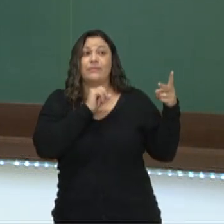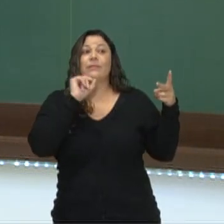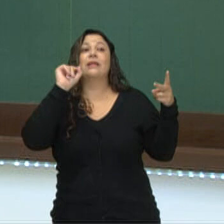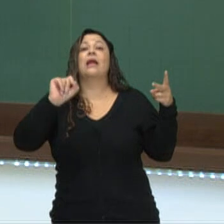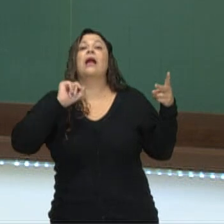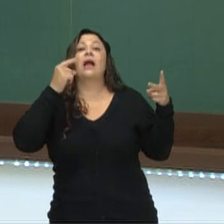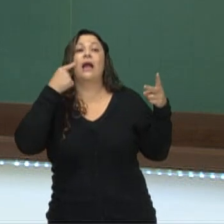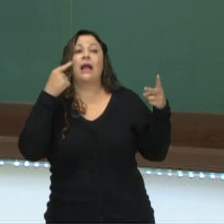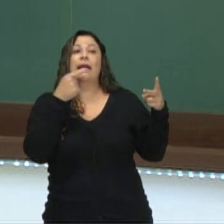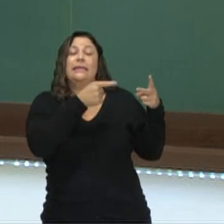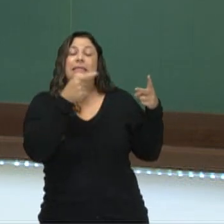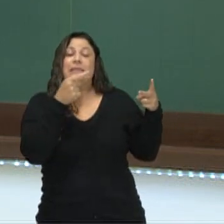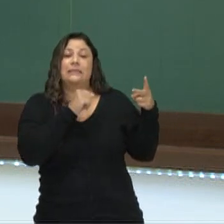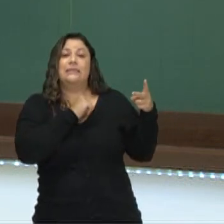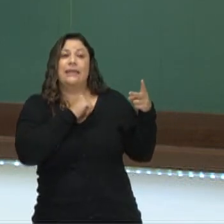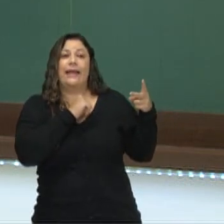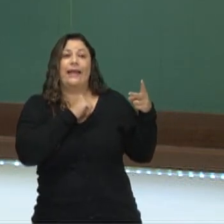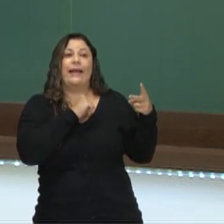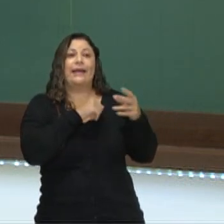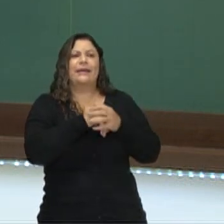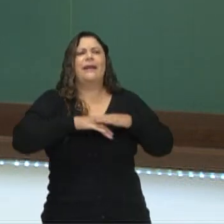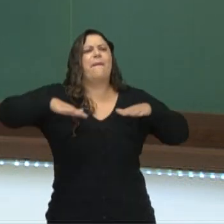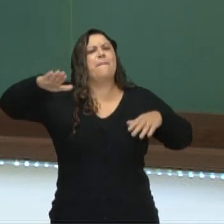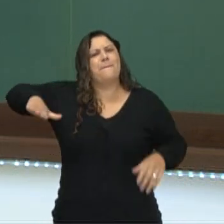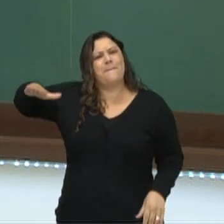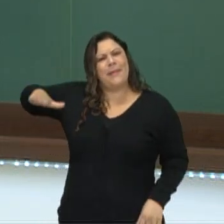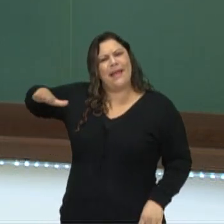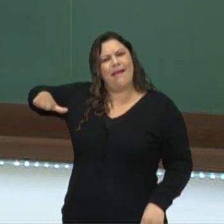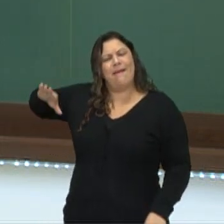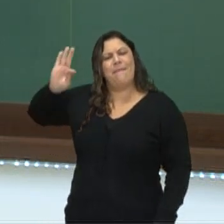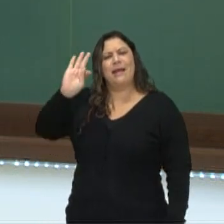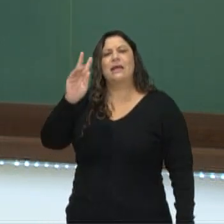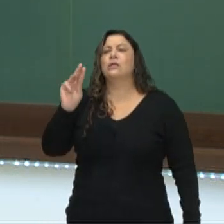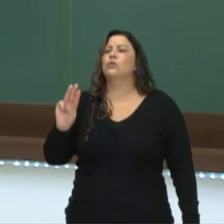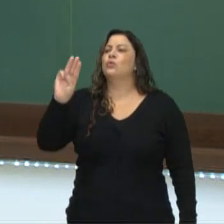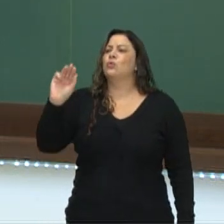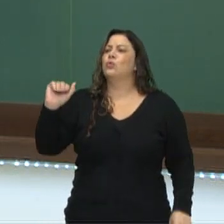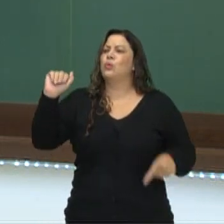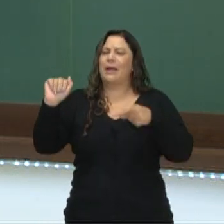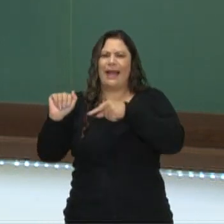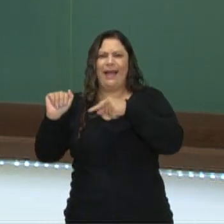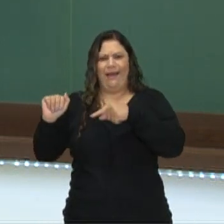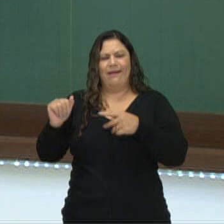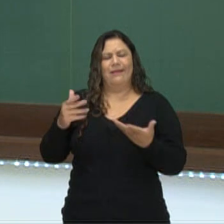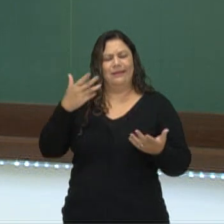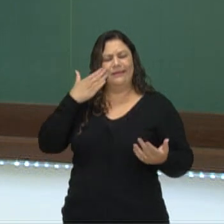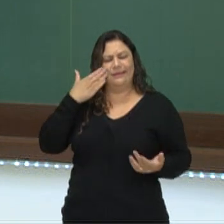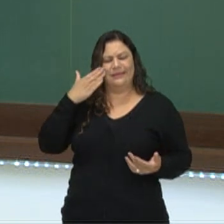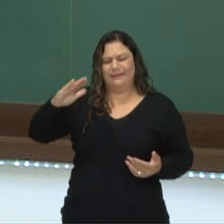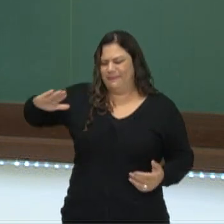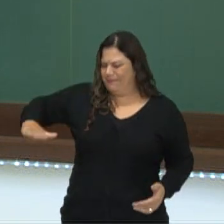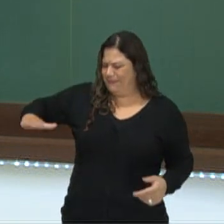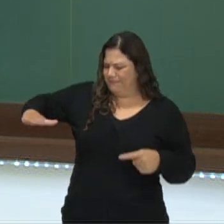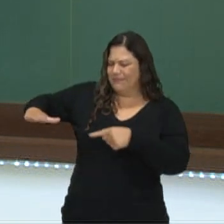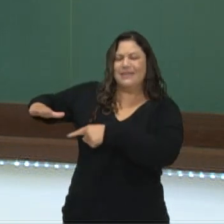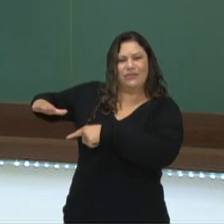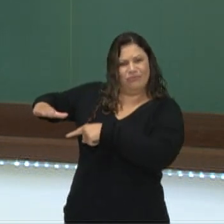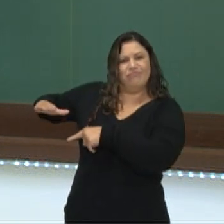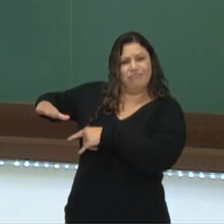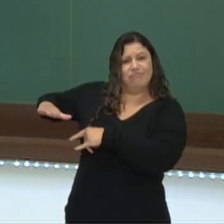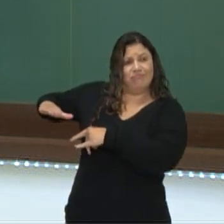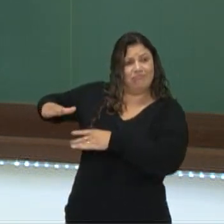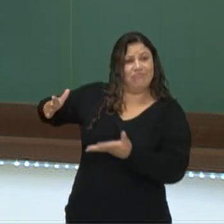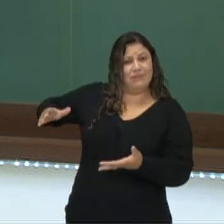os Hutus e os Tuás, eles eram de estatura bem baixa. Tipo pigmeus, como alguns conhecem. Uma estatura bem